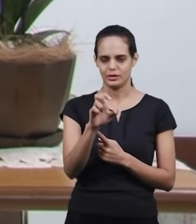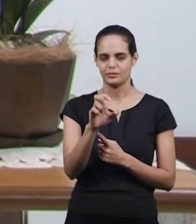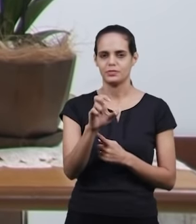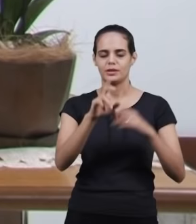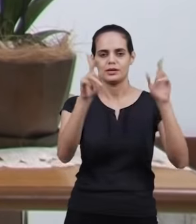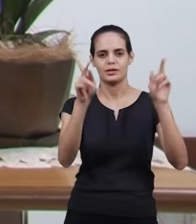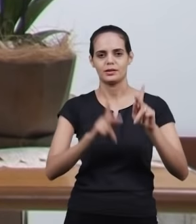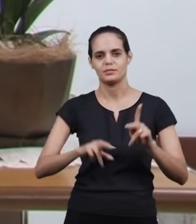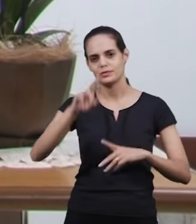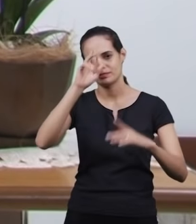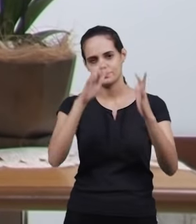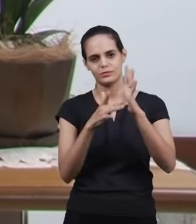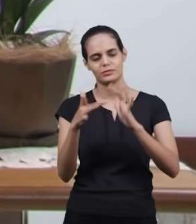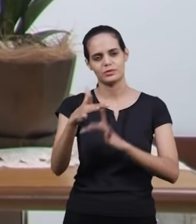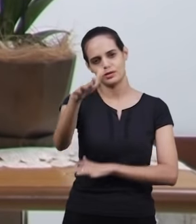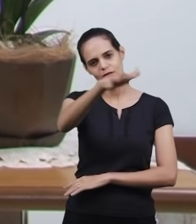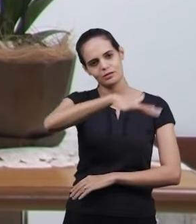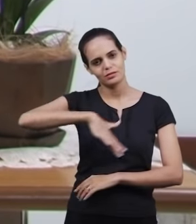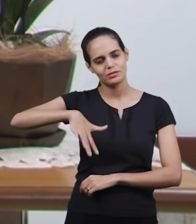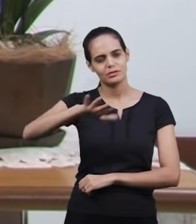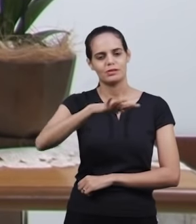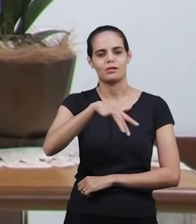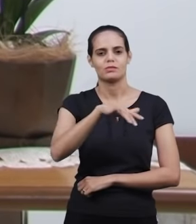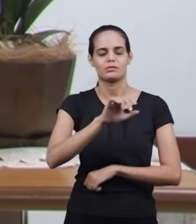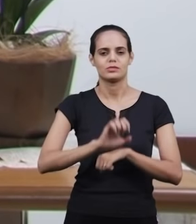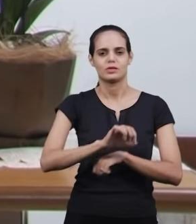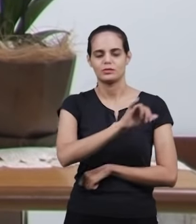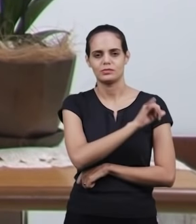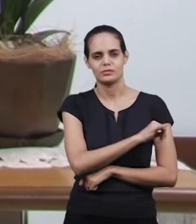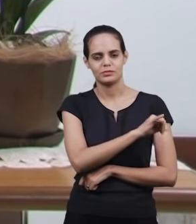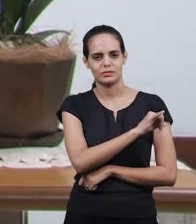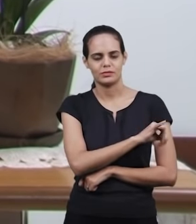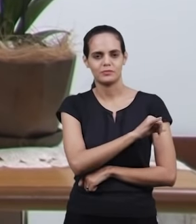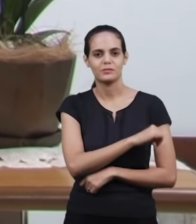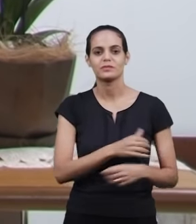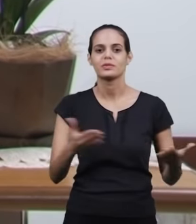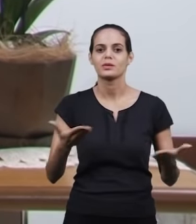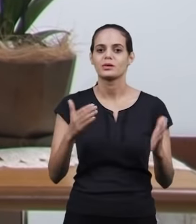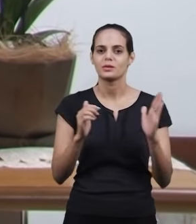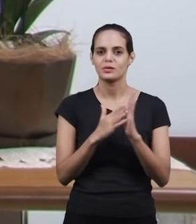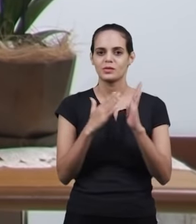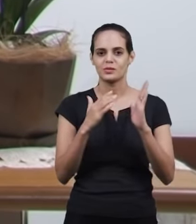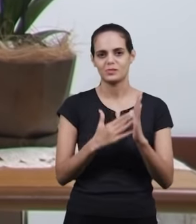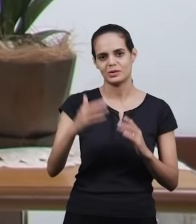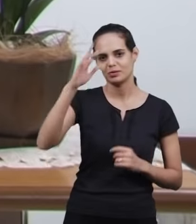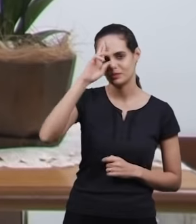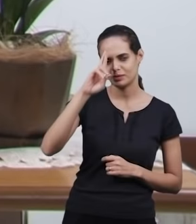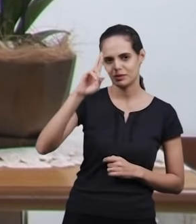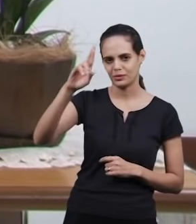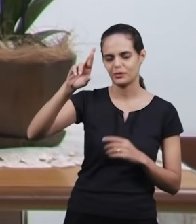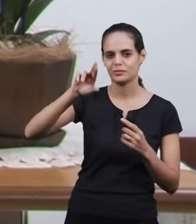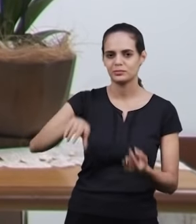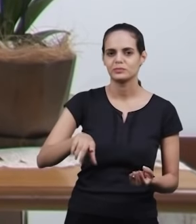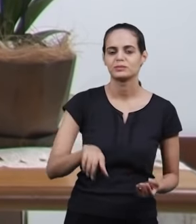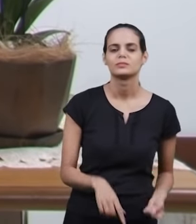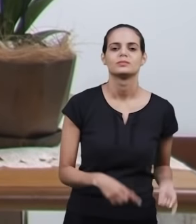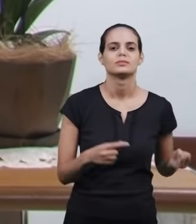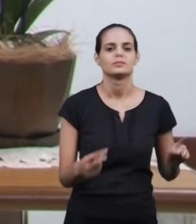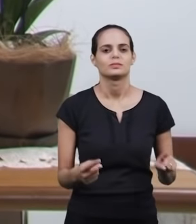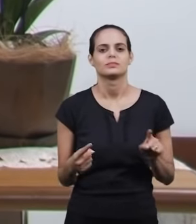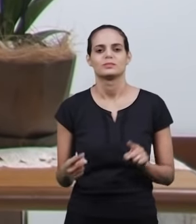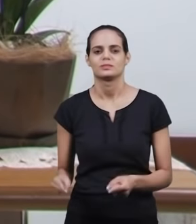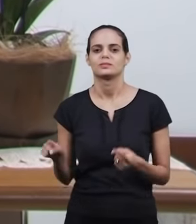irmãos da região de Nilópolis, de todo o Rio de Janeiro, de uma forma geral. Vamos agora louvar ao Senhor, não é? Já temos acompanhado esse segundo